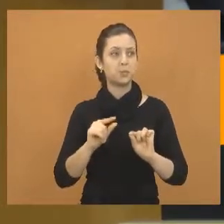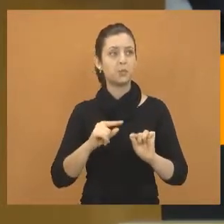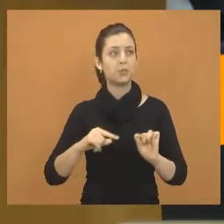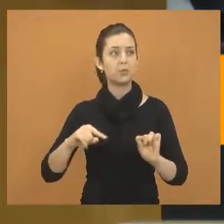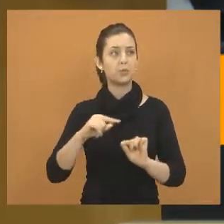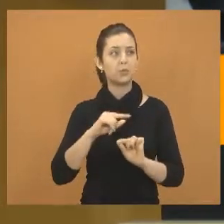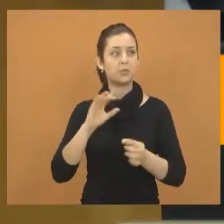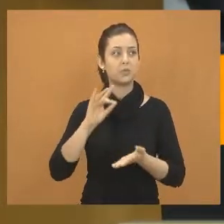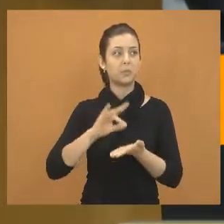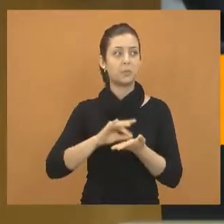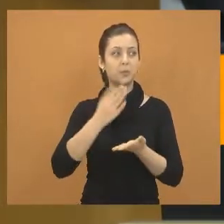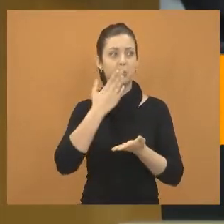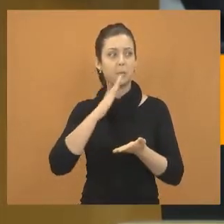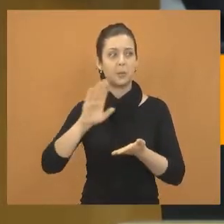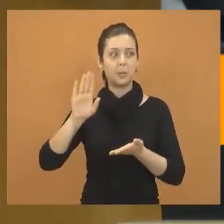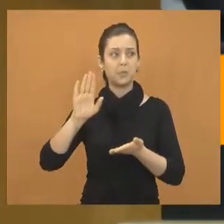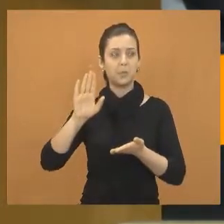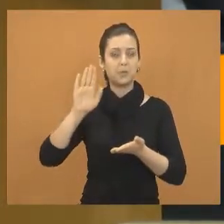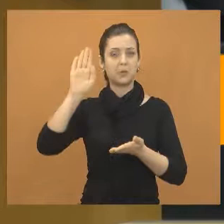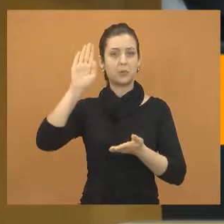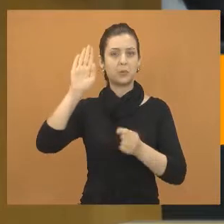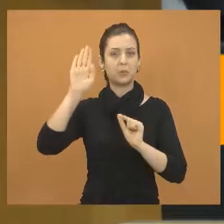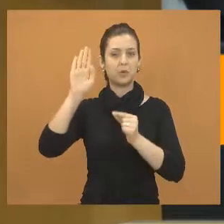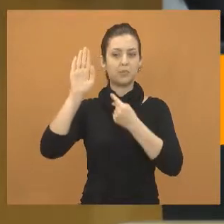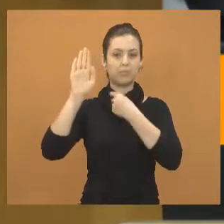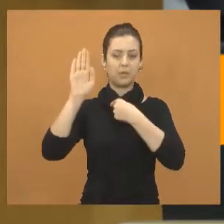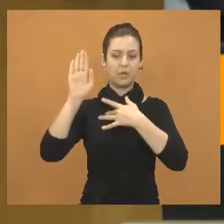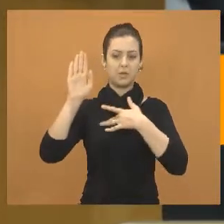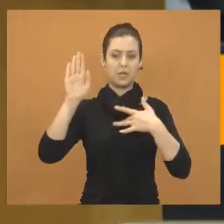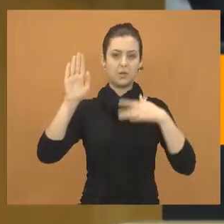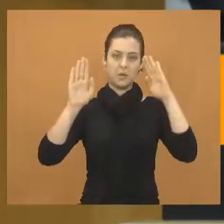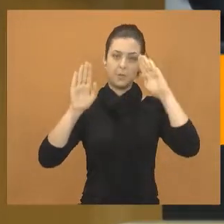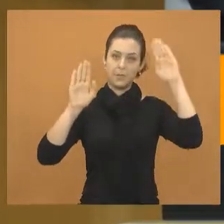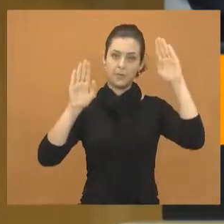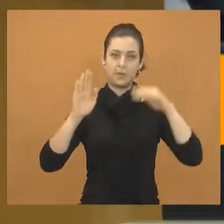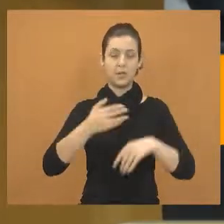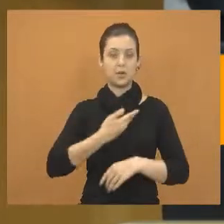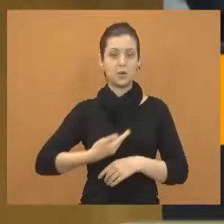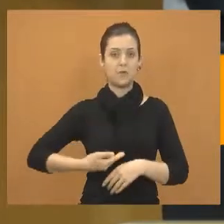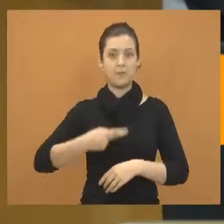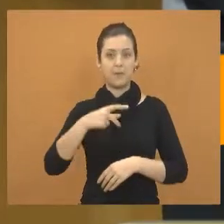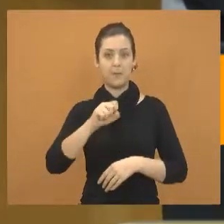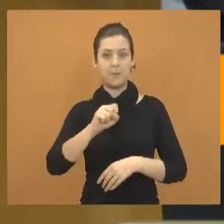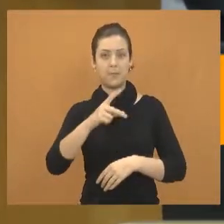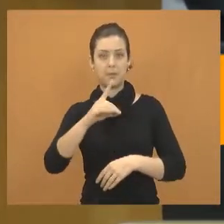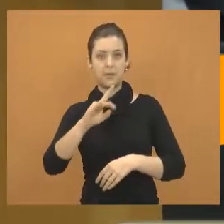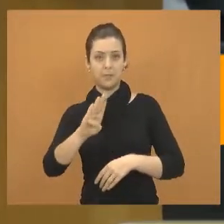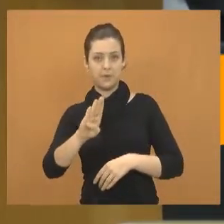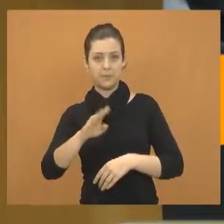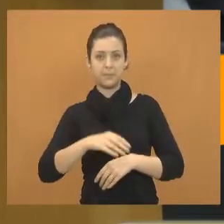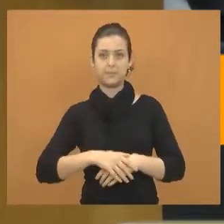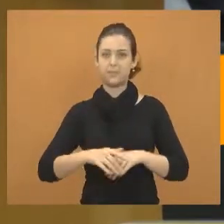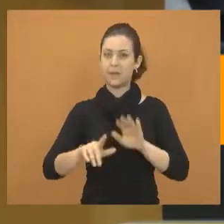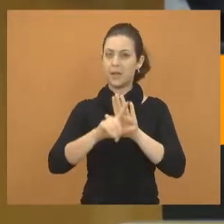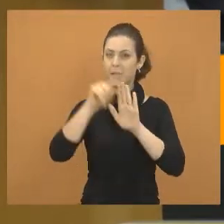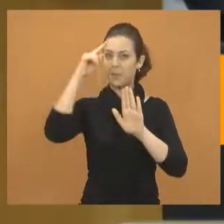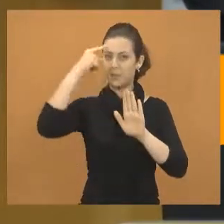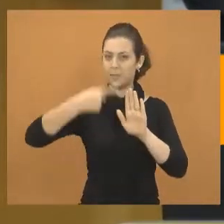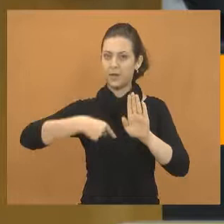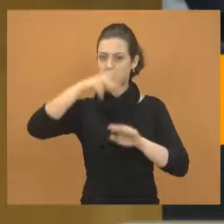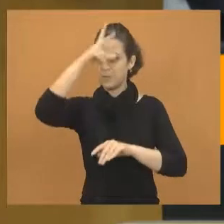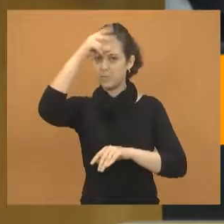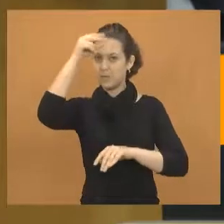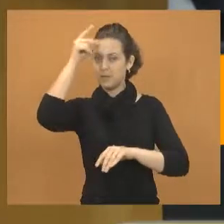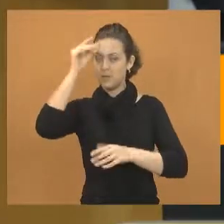sim, cumprindo uma promessa de campanha de que saúde seria prioridade para o governo do PSDB. A lei manda que a